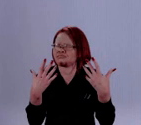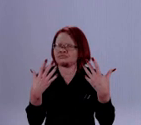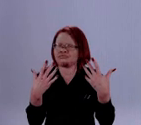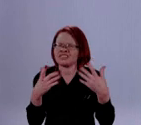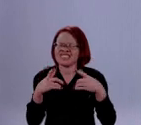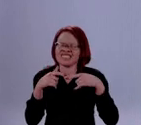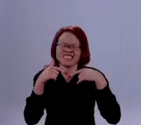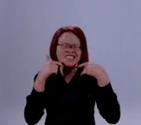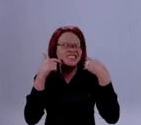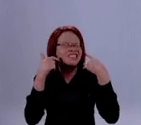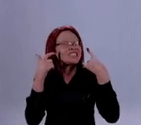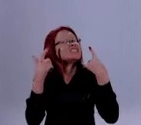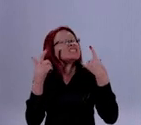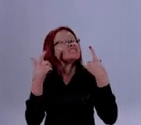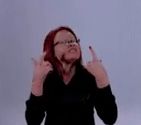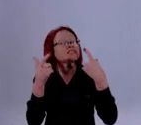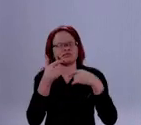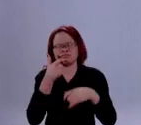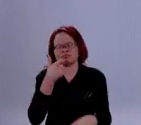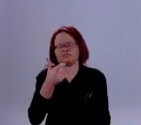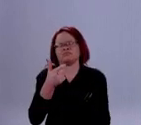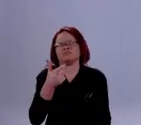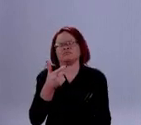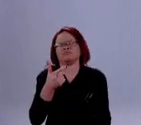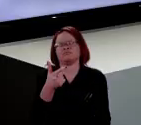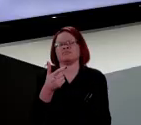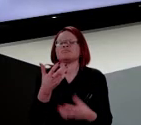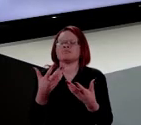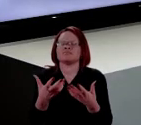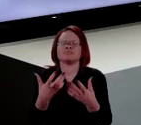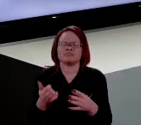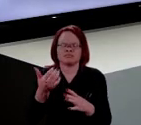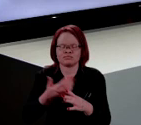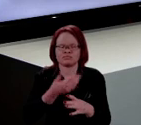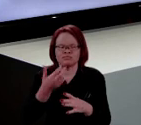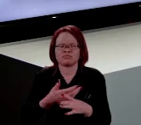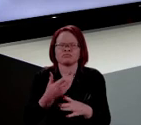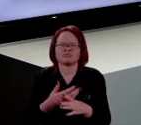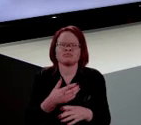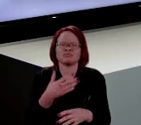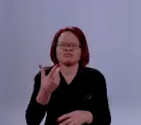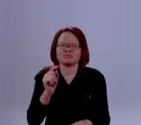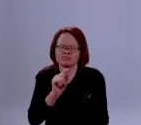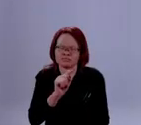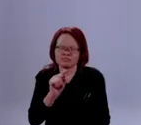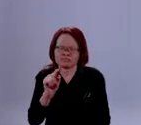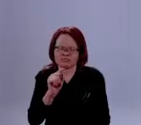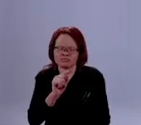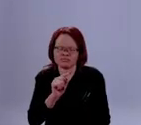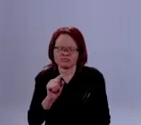o avô alegramente falou me vamos agora os exercícios